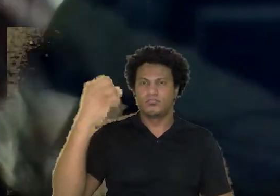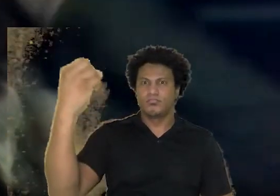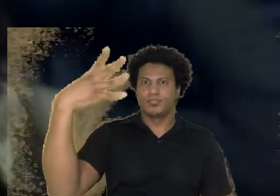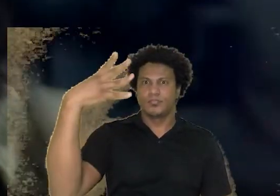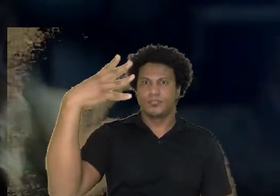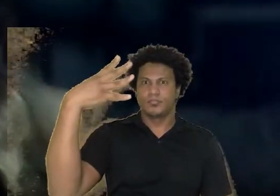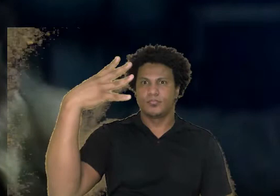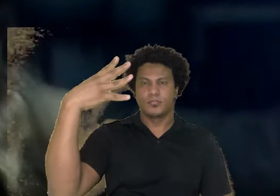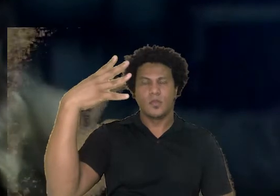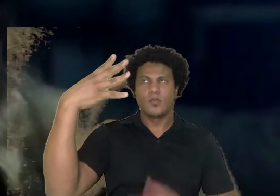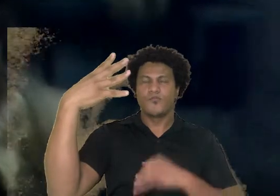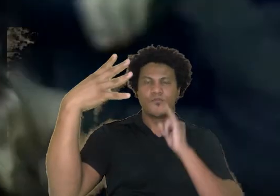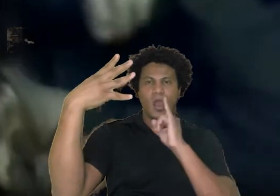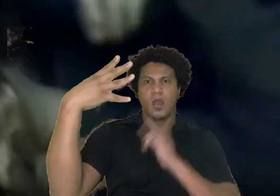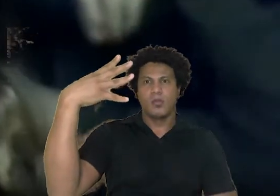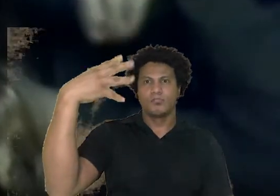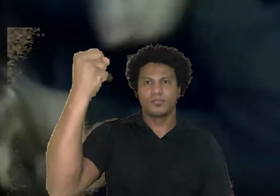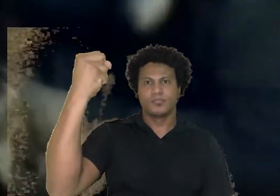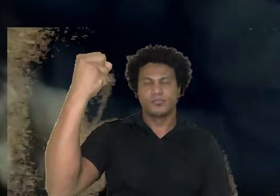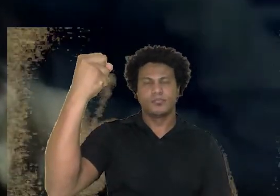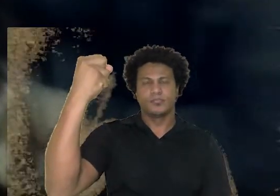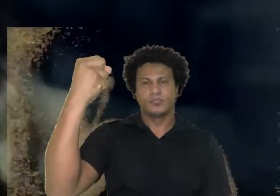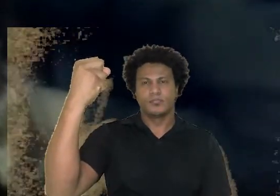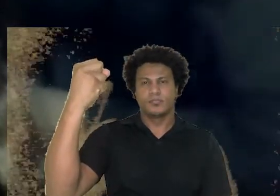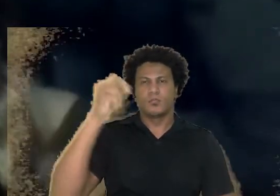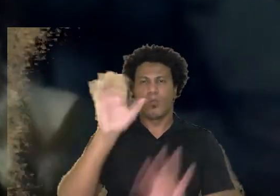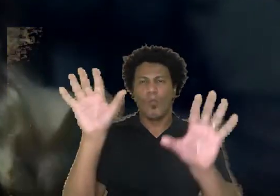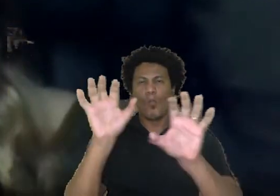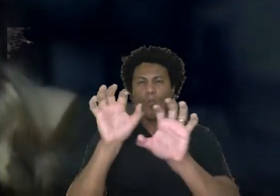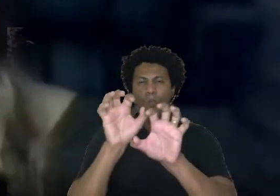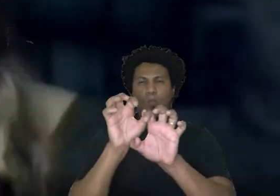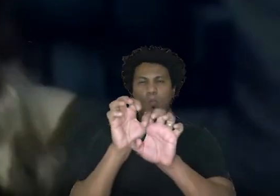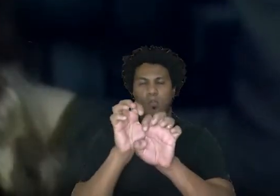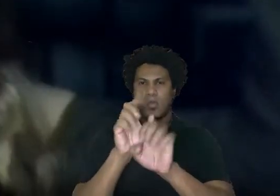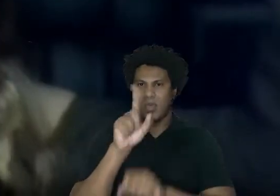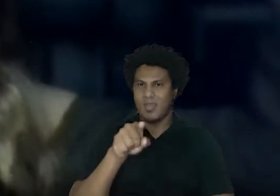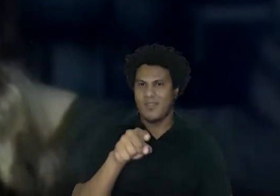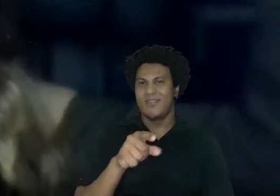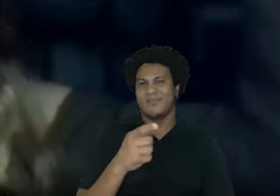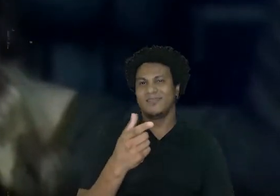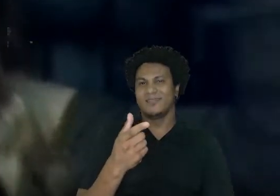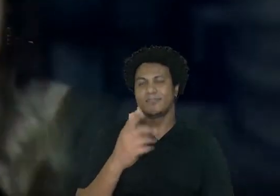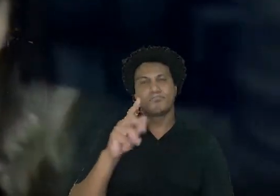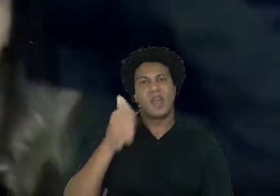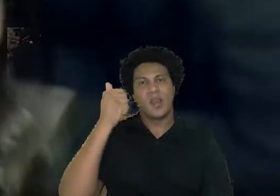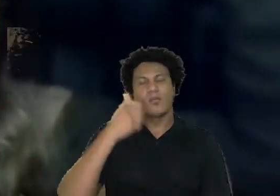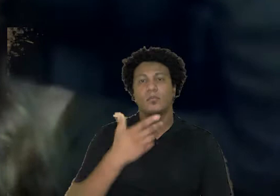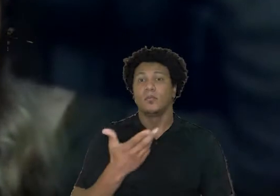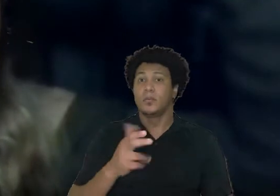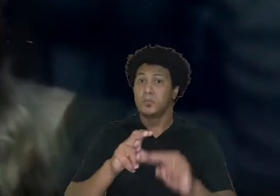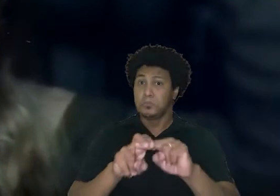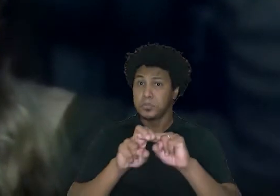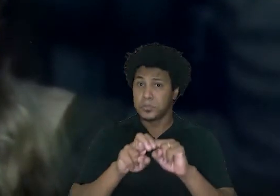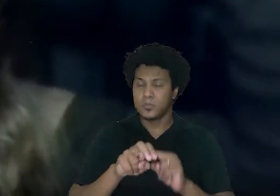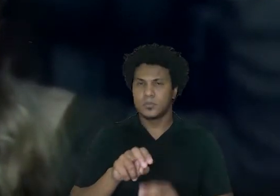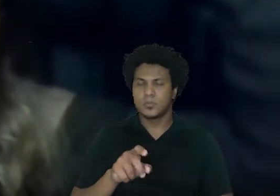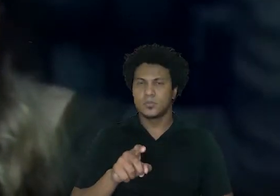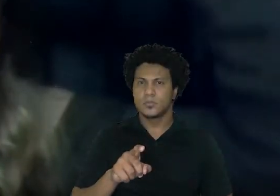solo, eu comandava a cena. No sentido, a luz acende e eu falo, desliga as luzes, por